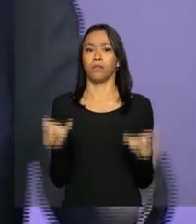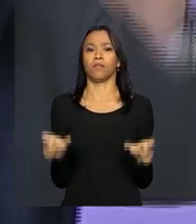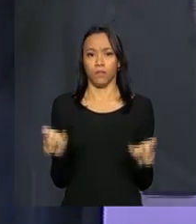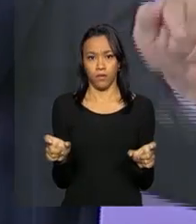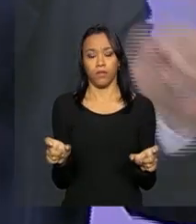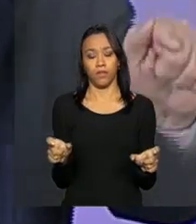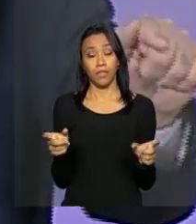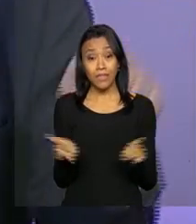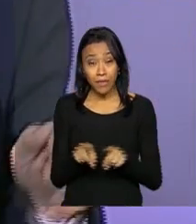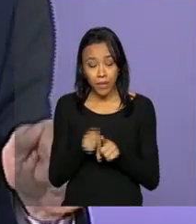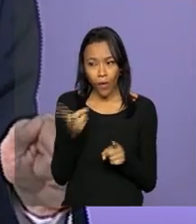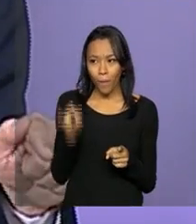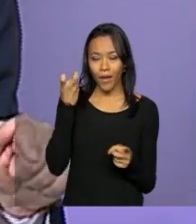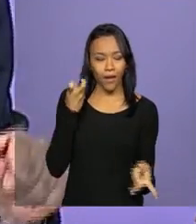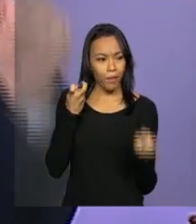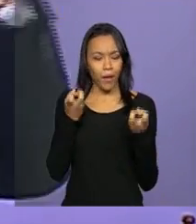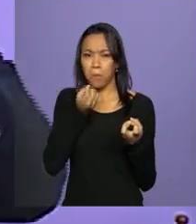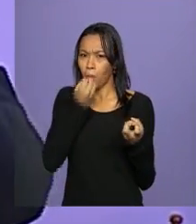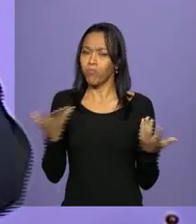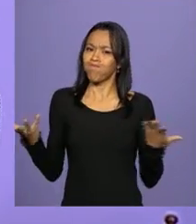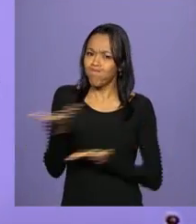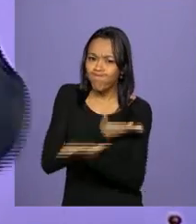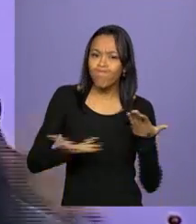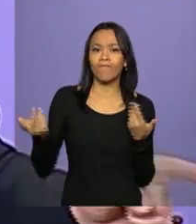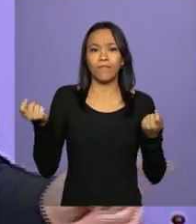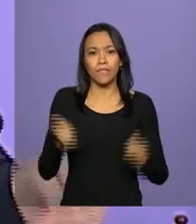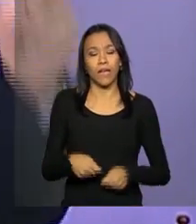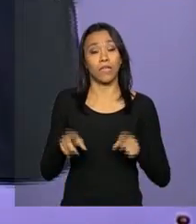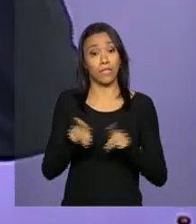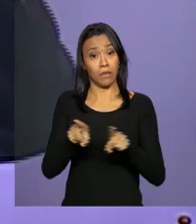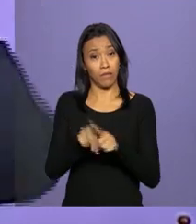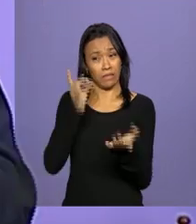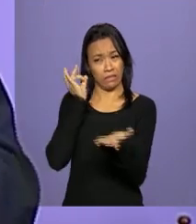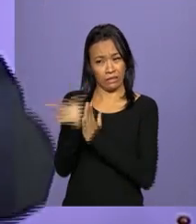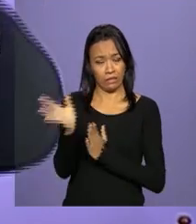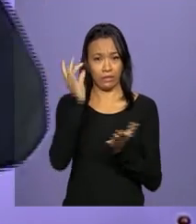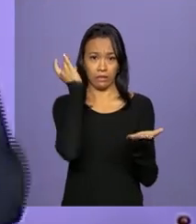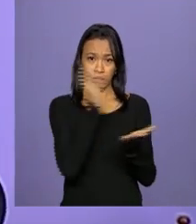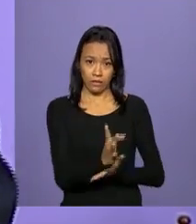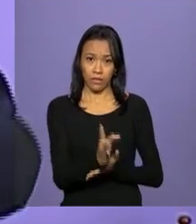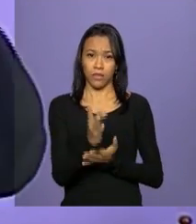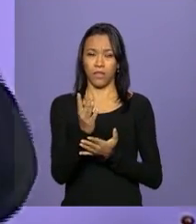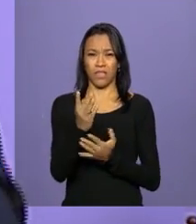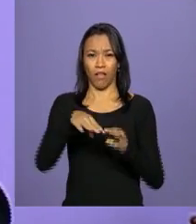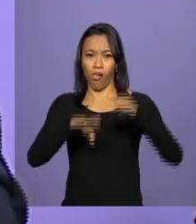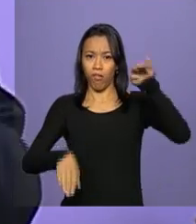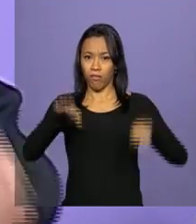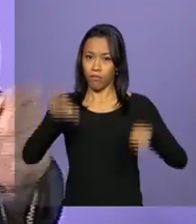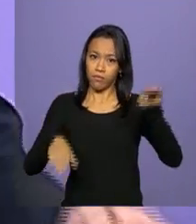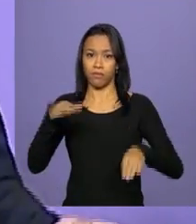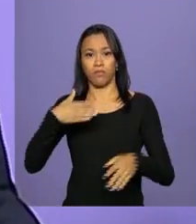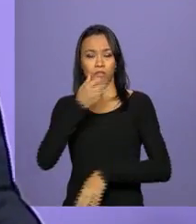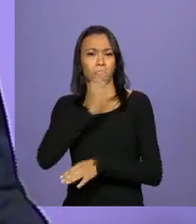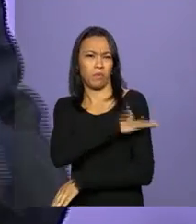encontrar beleza nas diferenças mas que é capaz de recusar as desigualdades de gênero de raça no